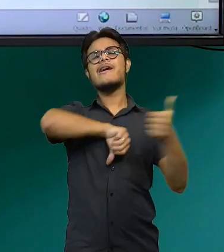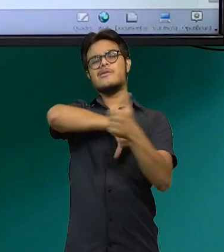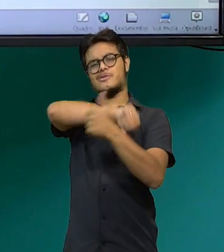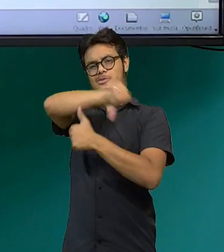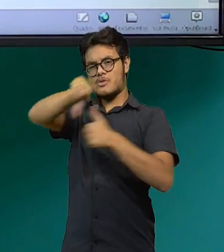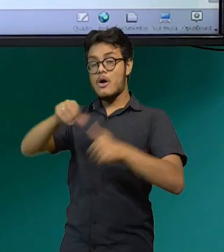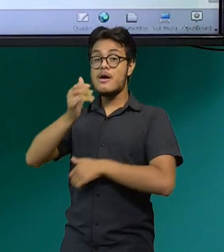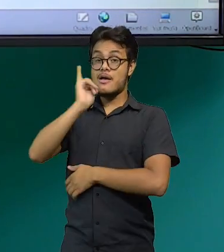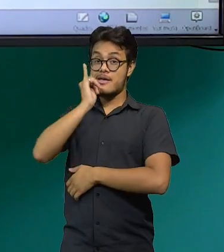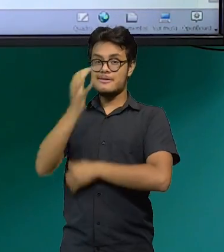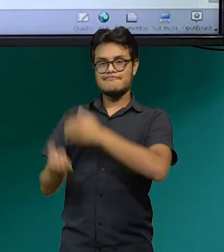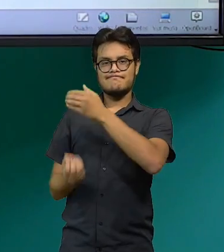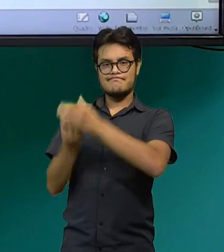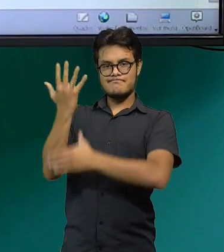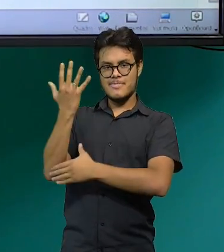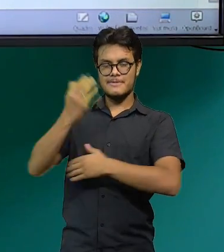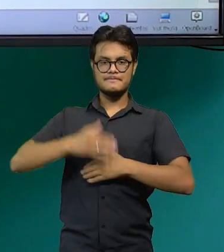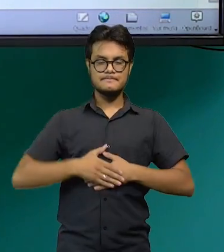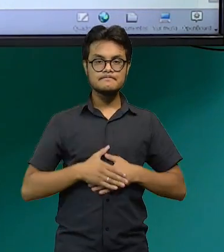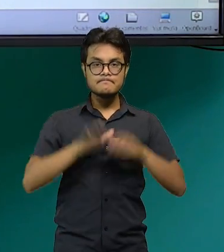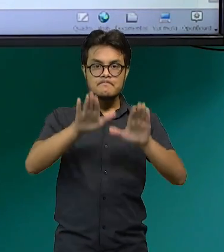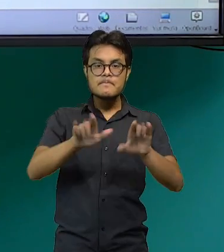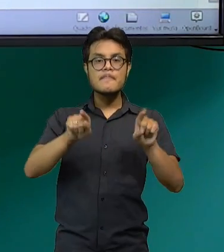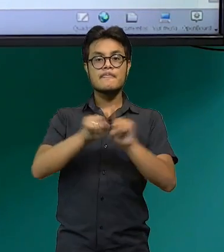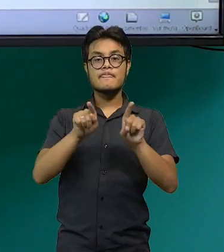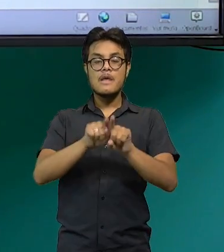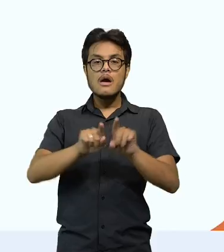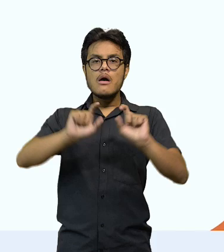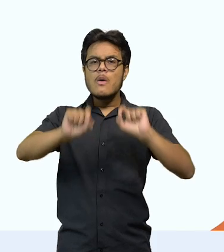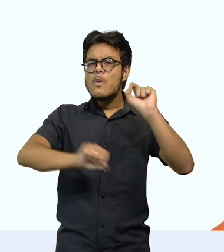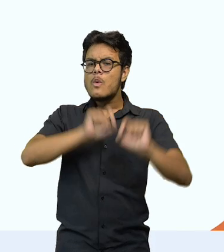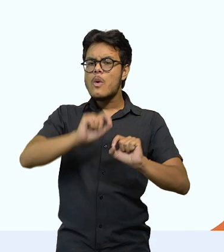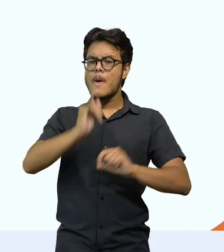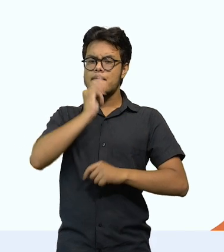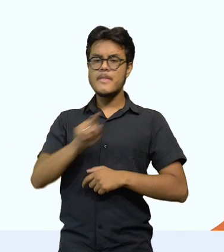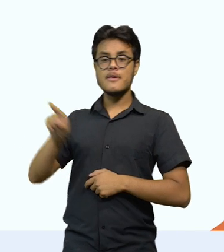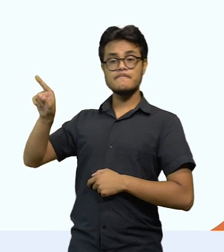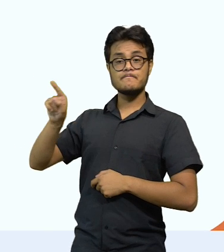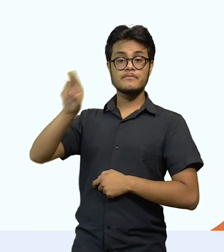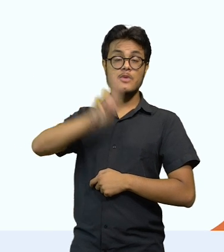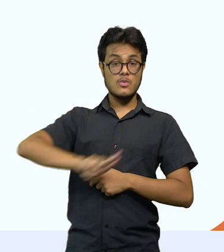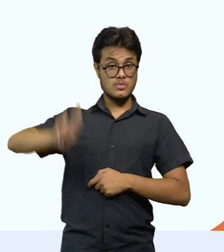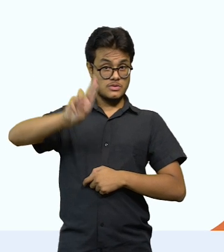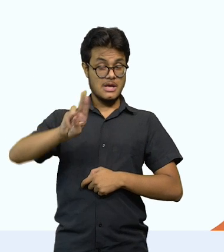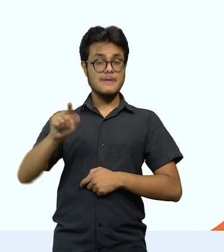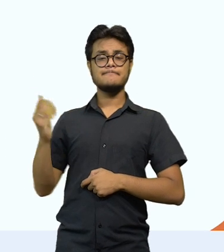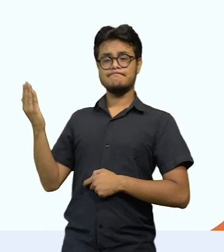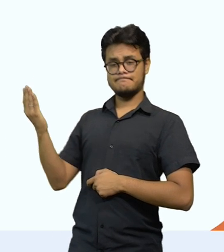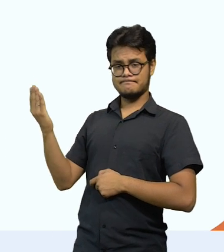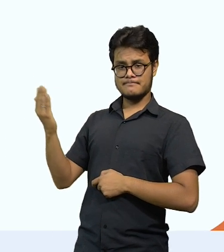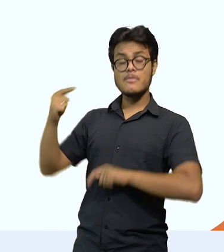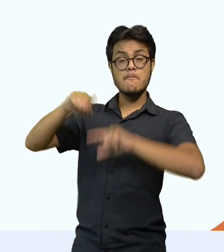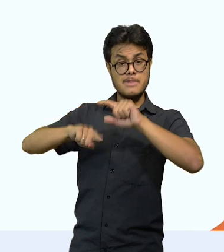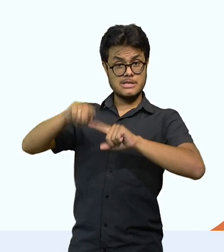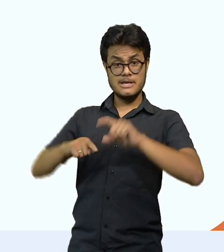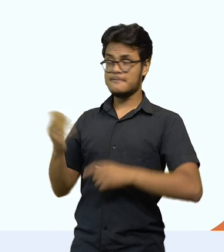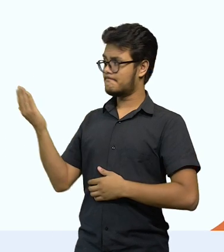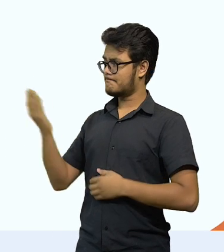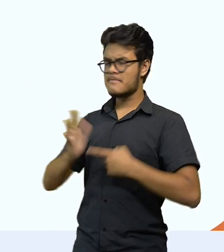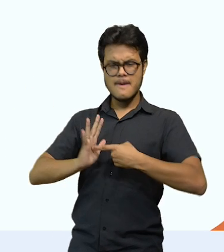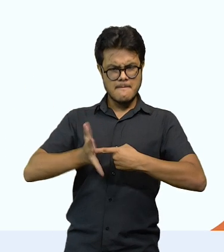energia elétrica. A gente também produz energia elétrica através de pilhas e baterias e essas